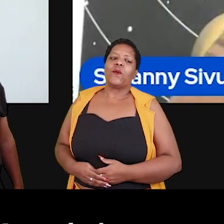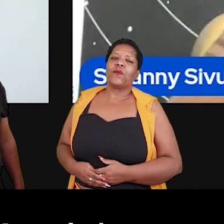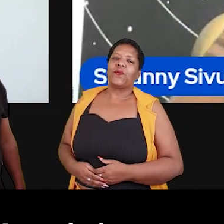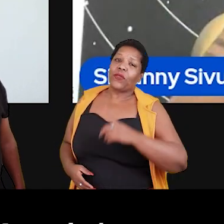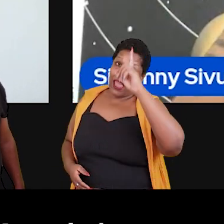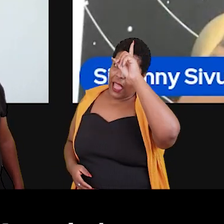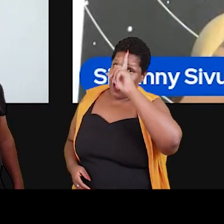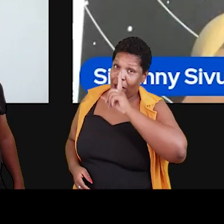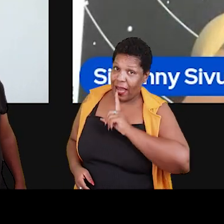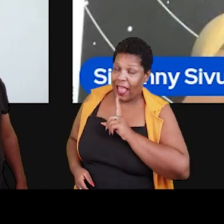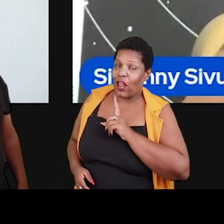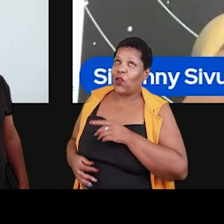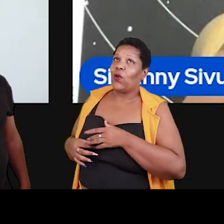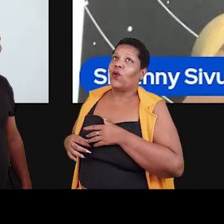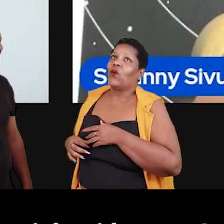Amarelo